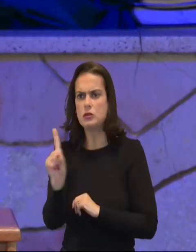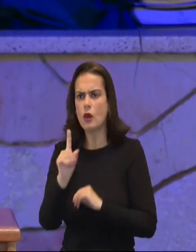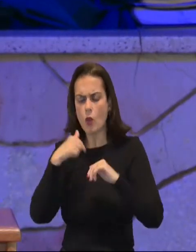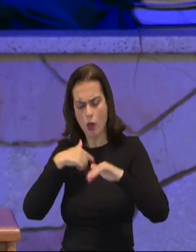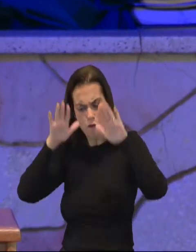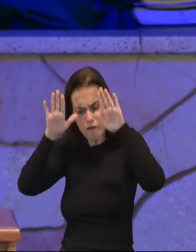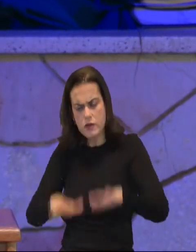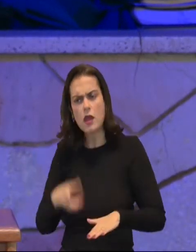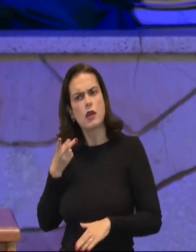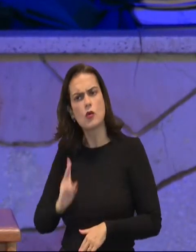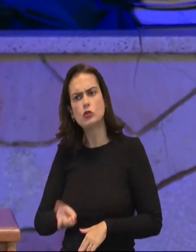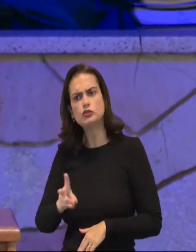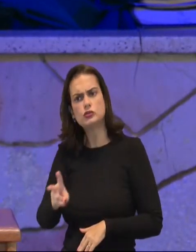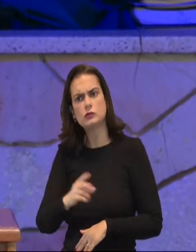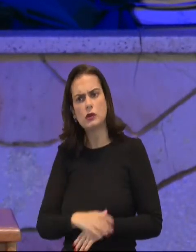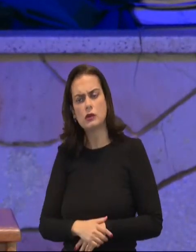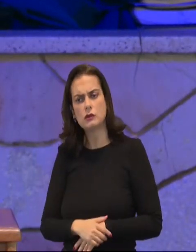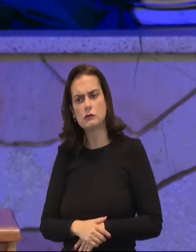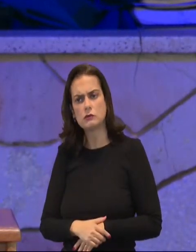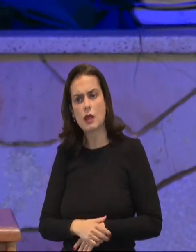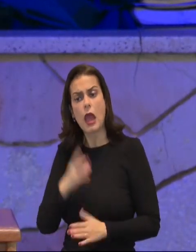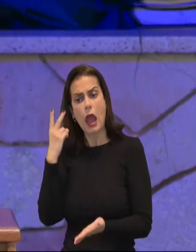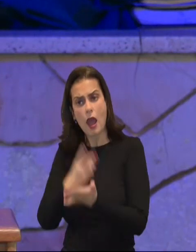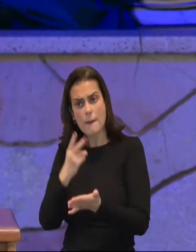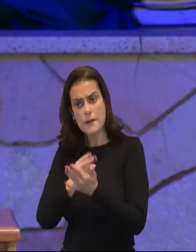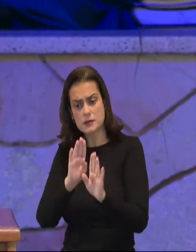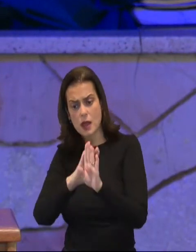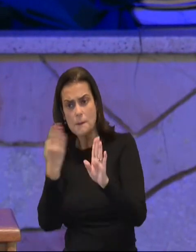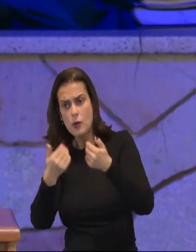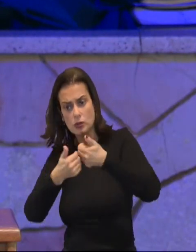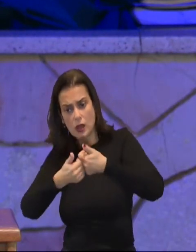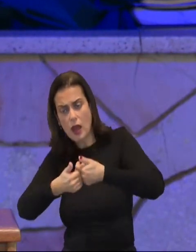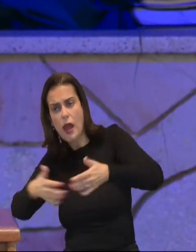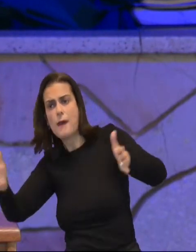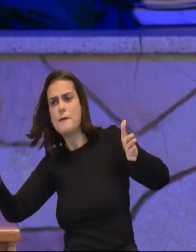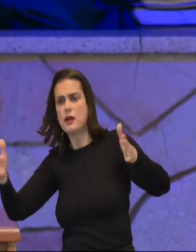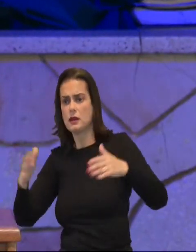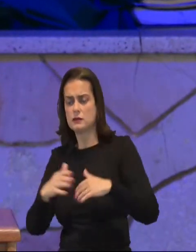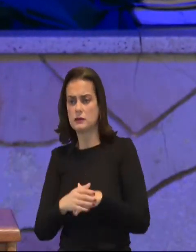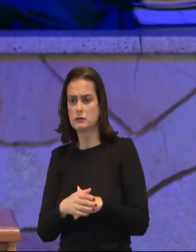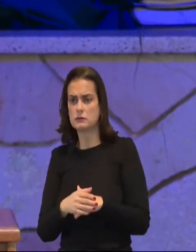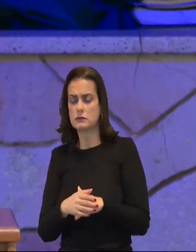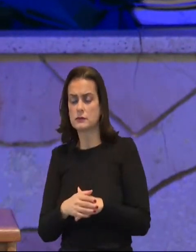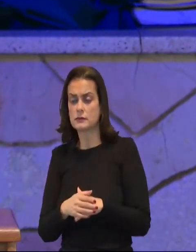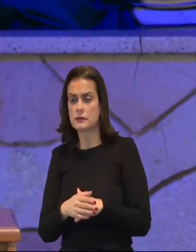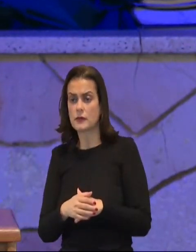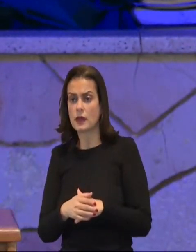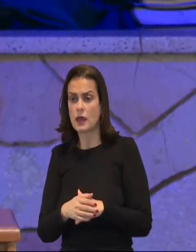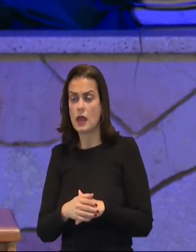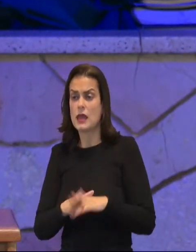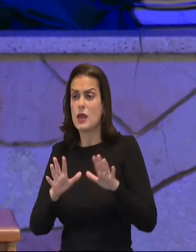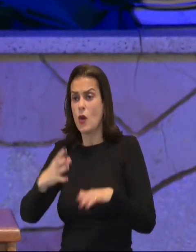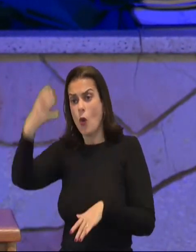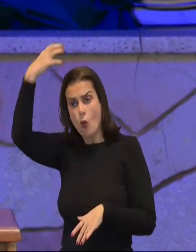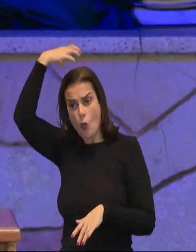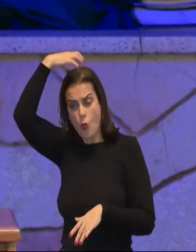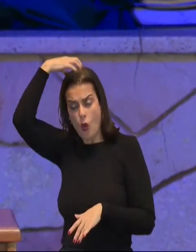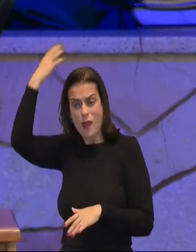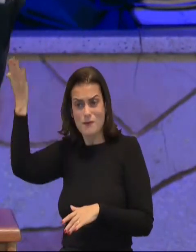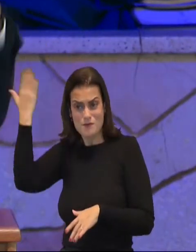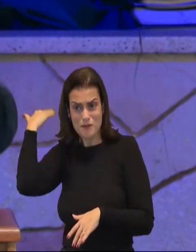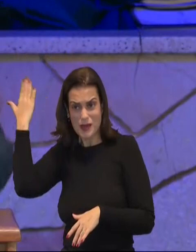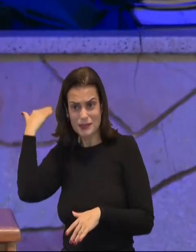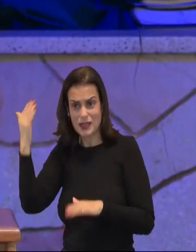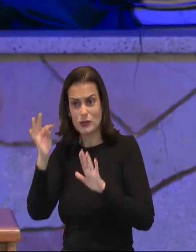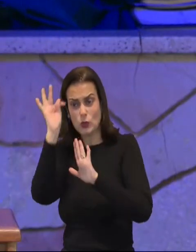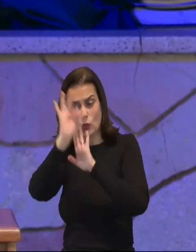Civilis. Os juristas aqui me perdoem, peço venha se estiver cometendo algum erro, mas sim, sobre aquele imperador nasce o berço